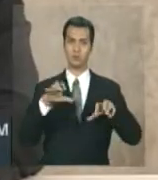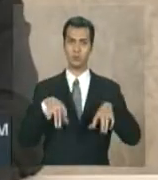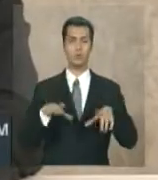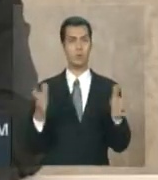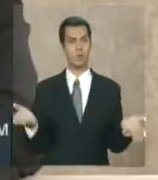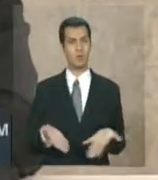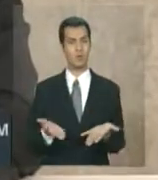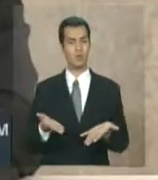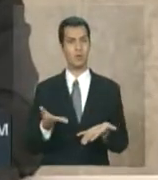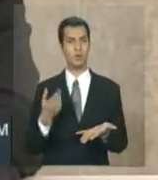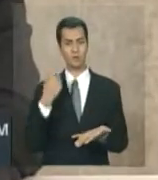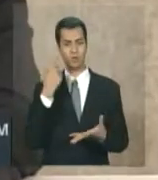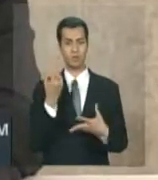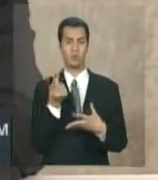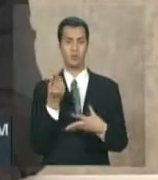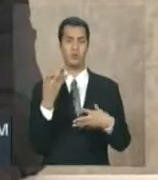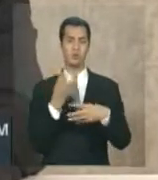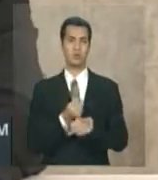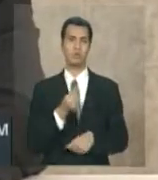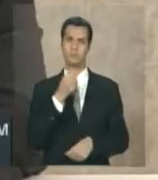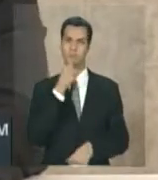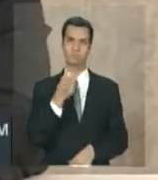momento.